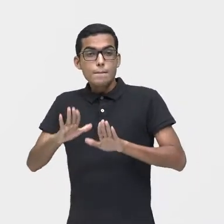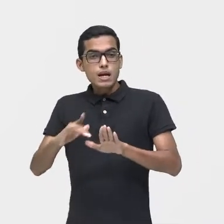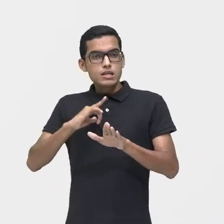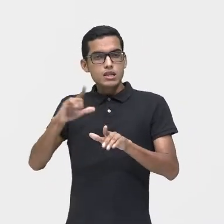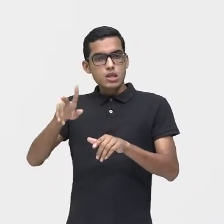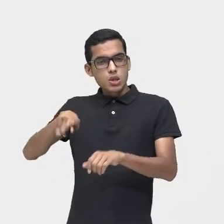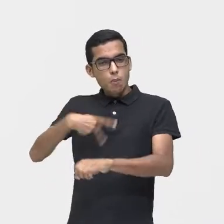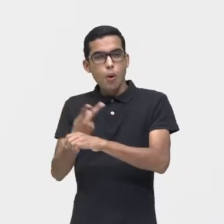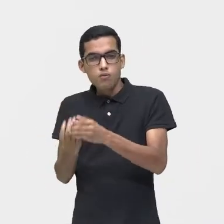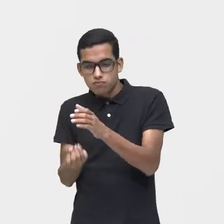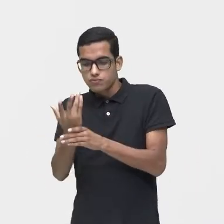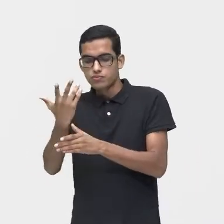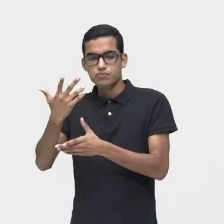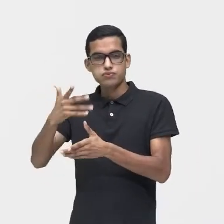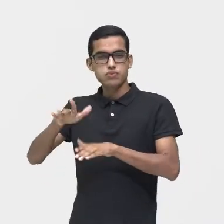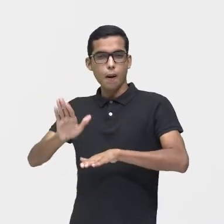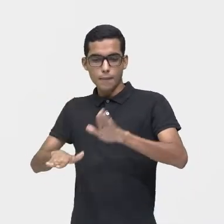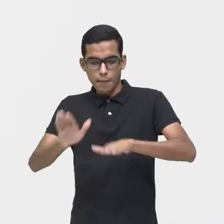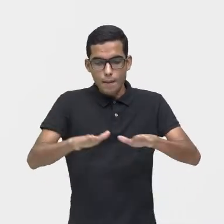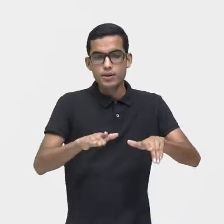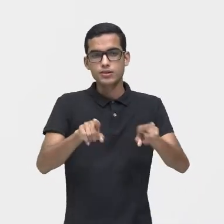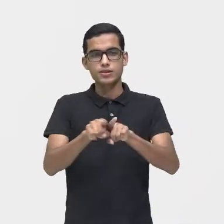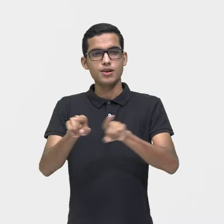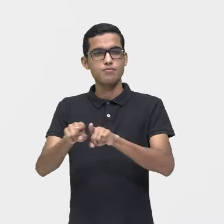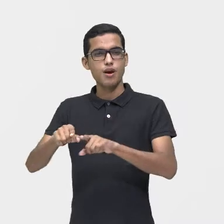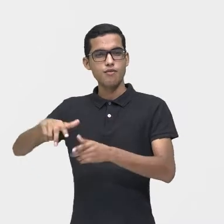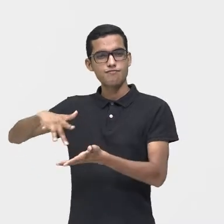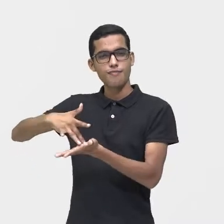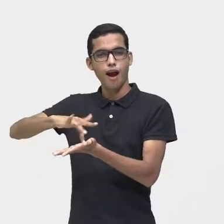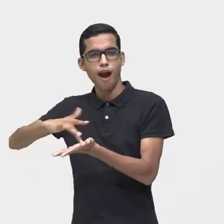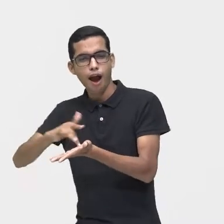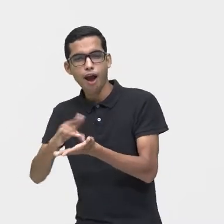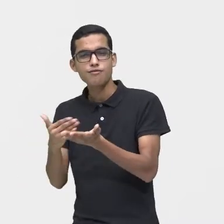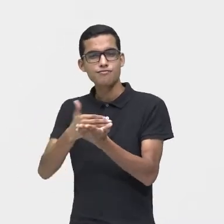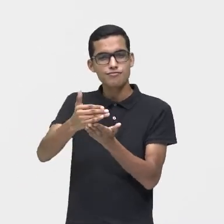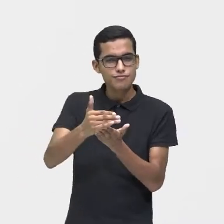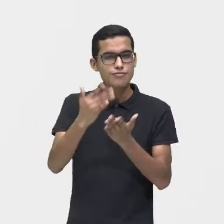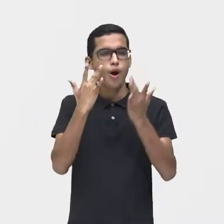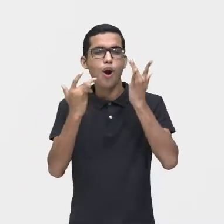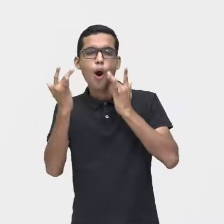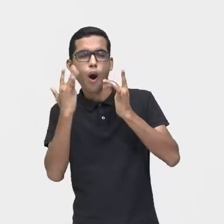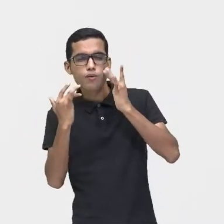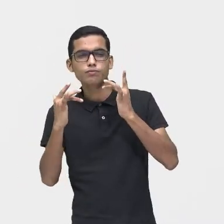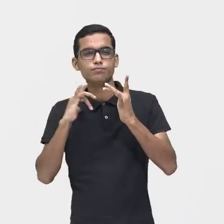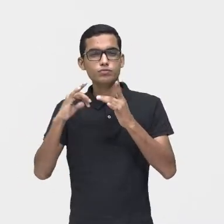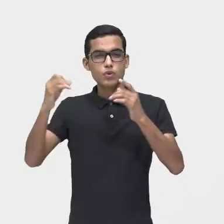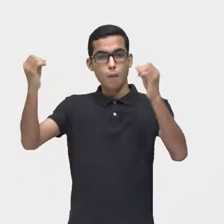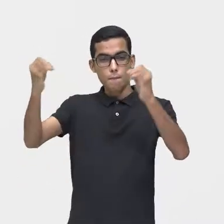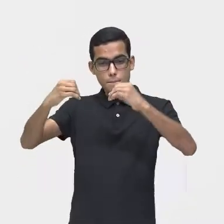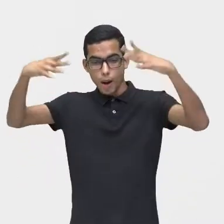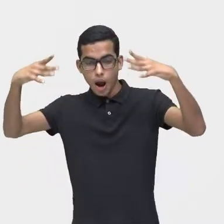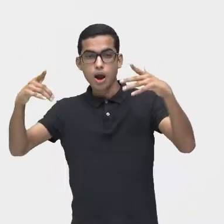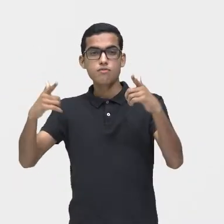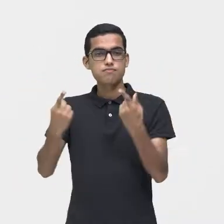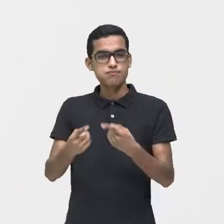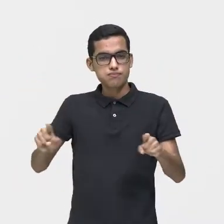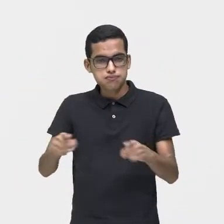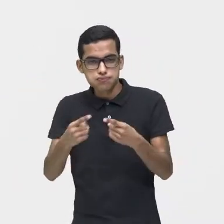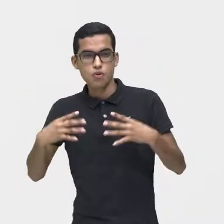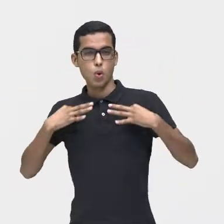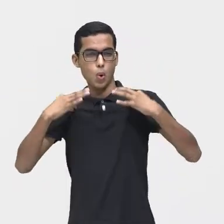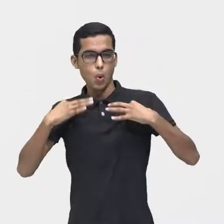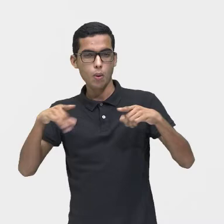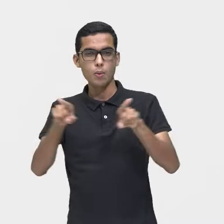balé, apresentados como espetáculos teatrais, onde passos, músicas, vestuário, iluminação e cenário compõem a